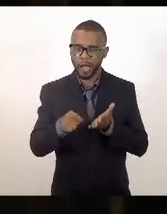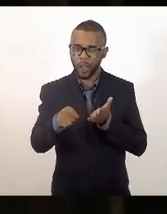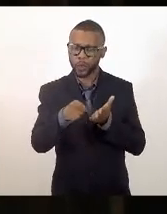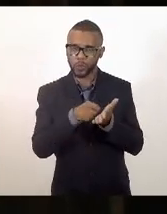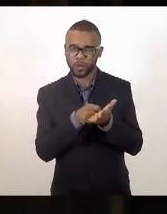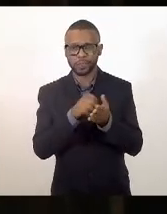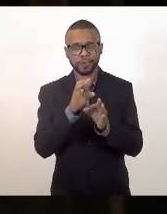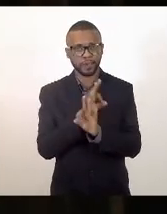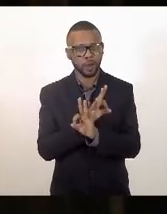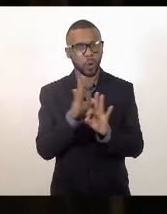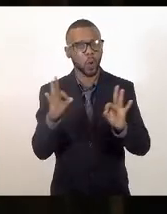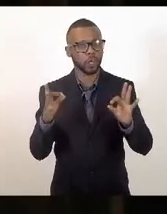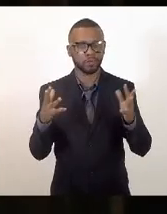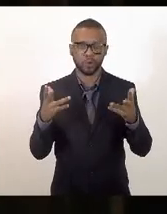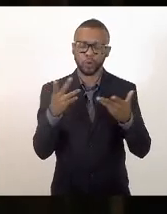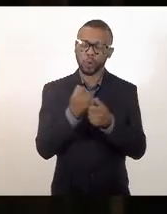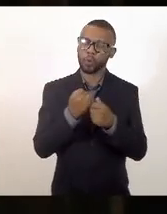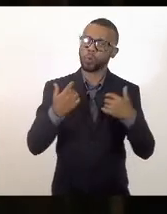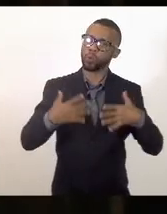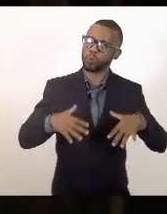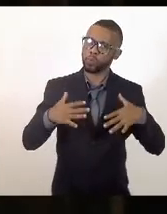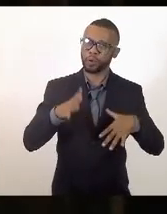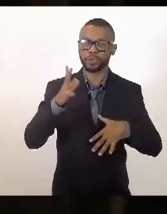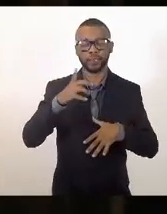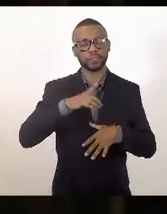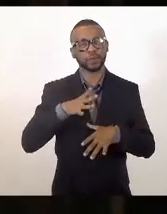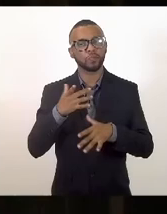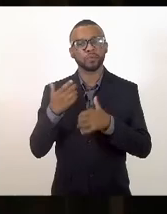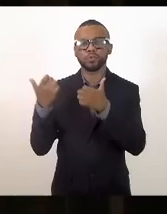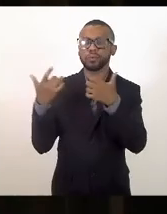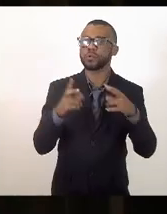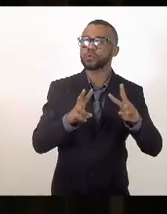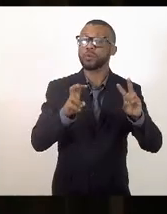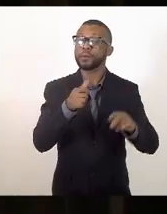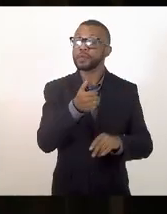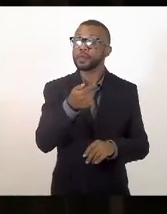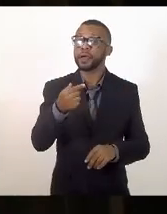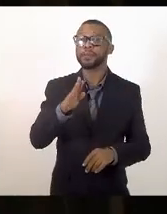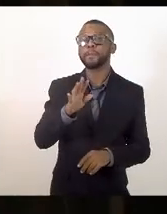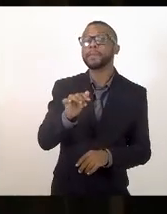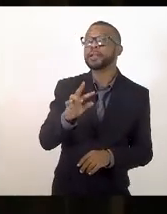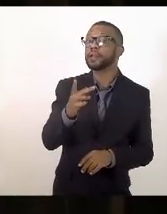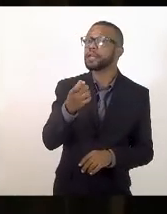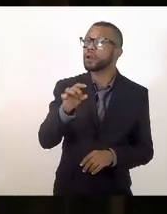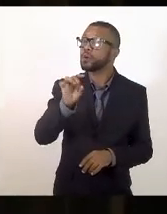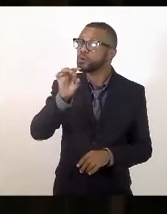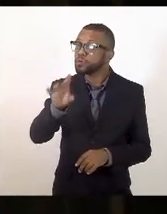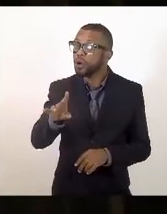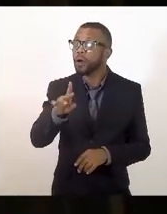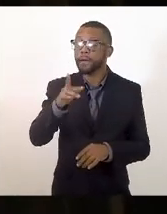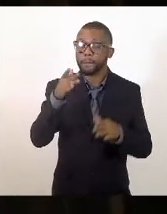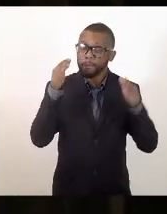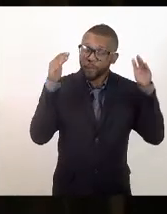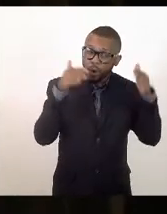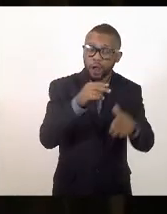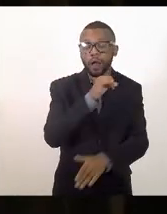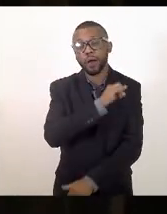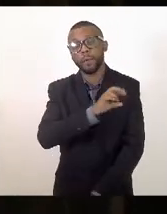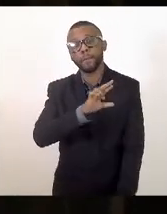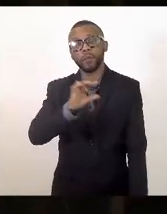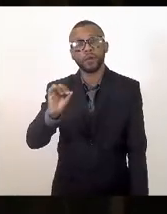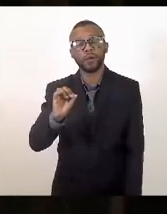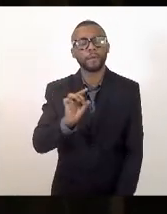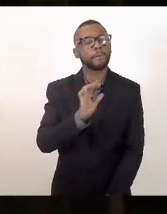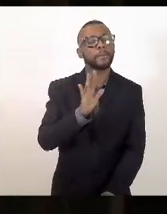ótima, já que a gente está falando de 17 bilhões só para o estado do Rio de Janeiro. Mas eu gostaria de ir